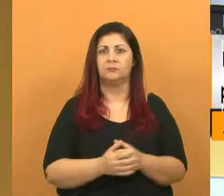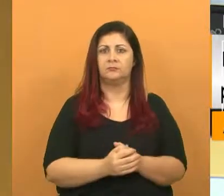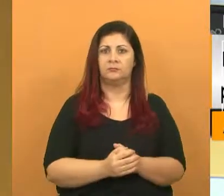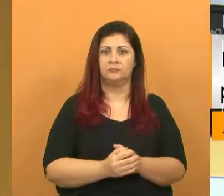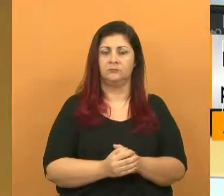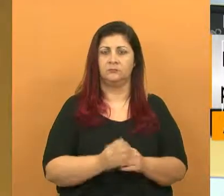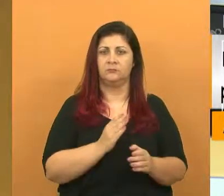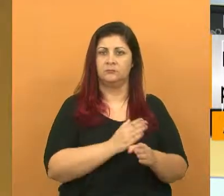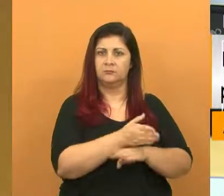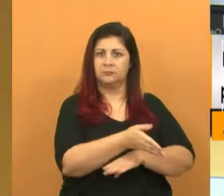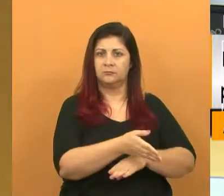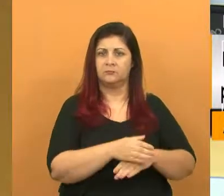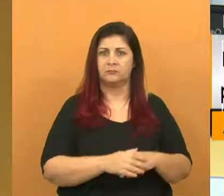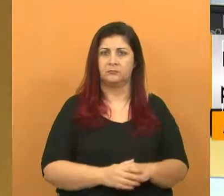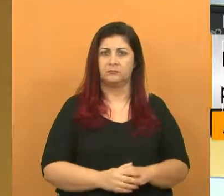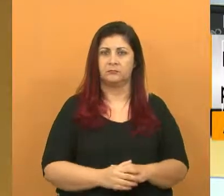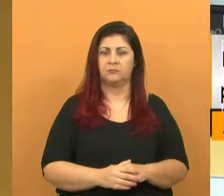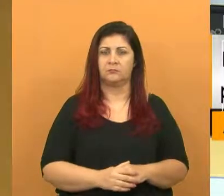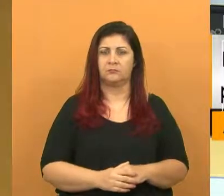Eu estive lá.